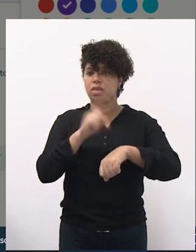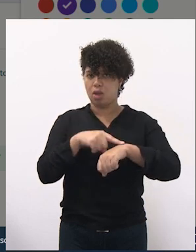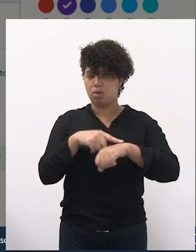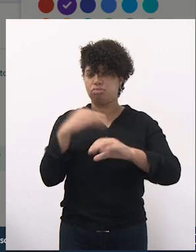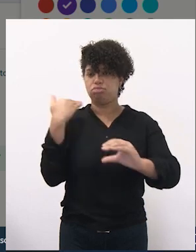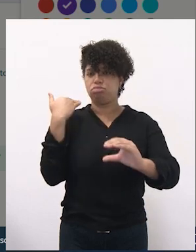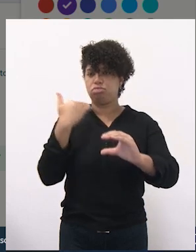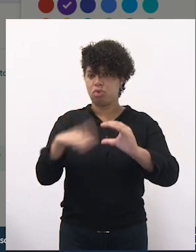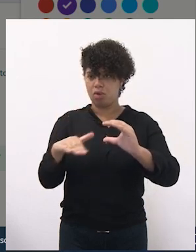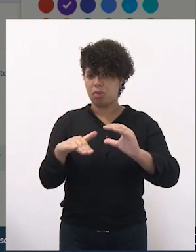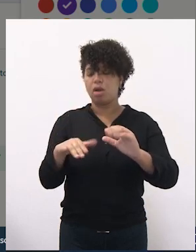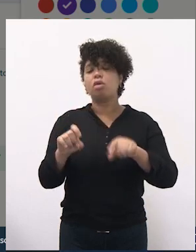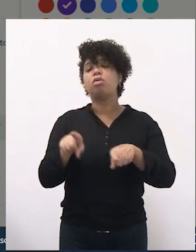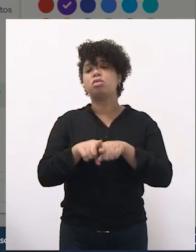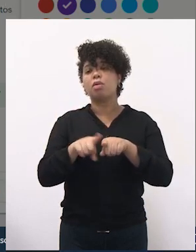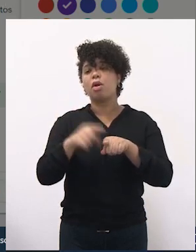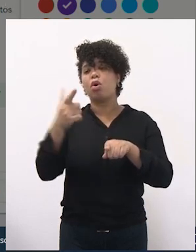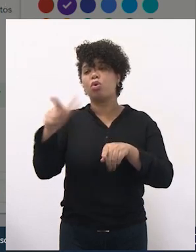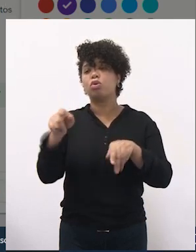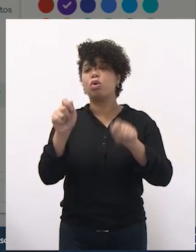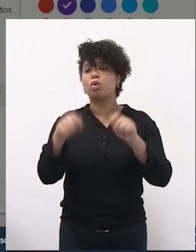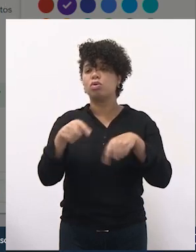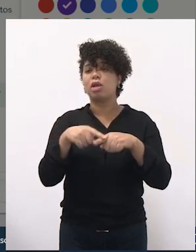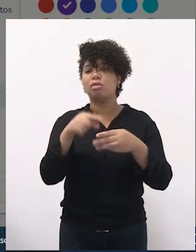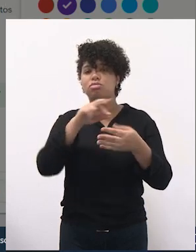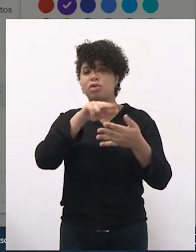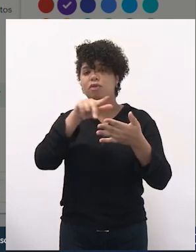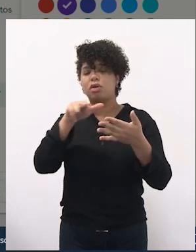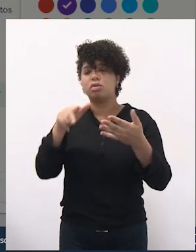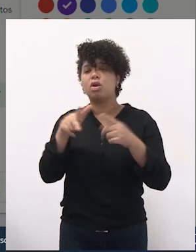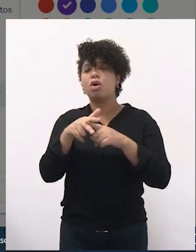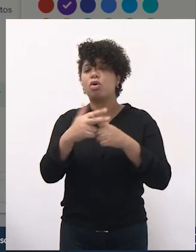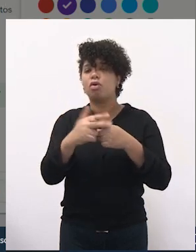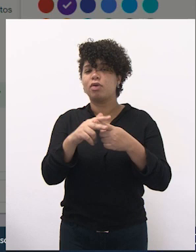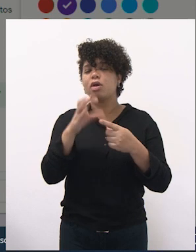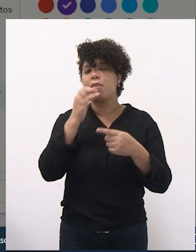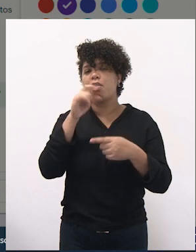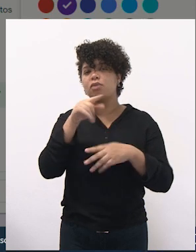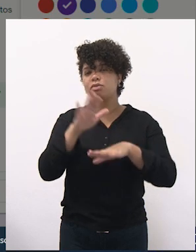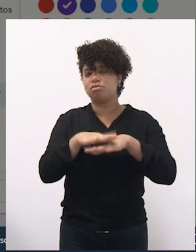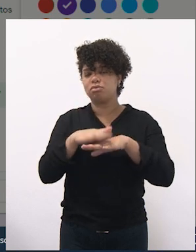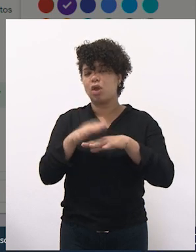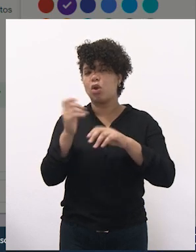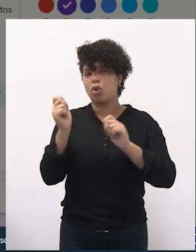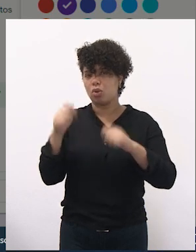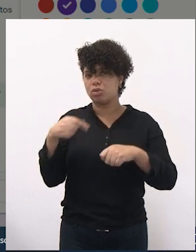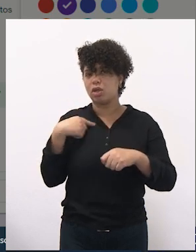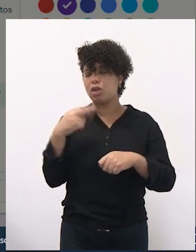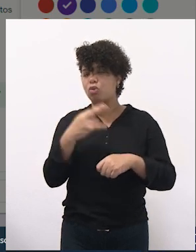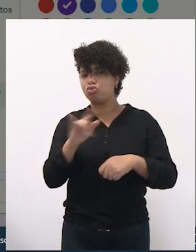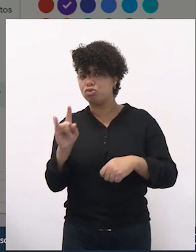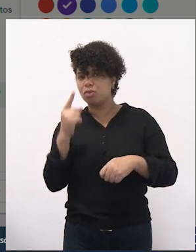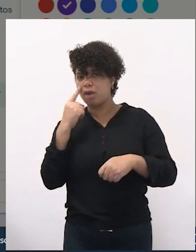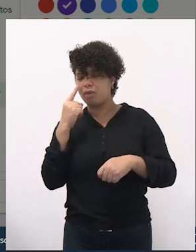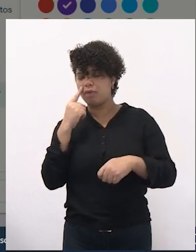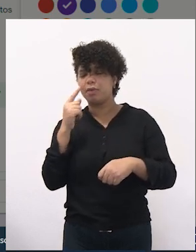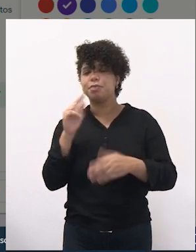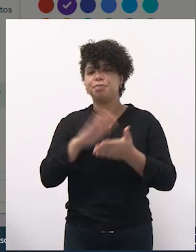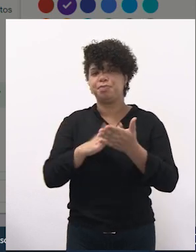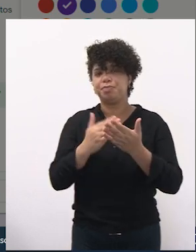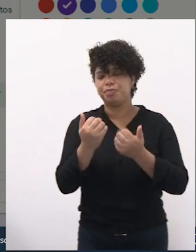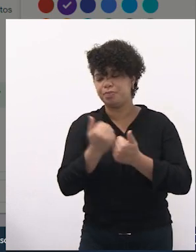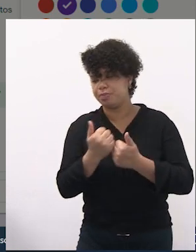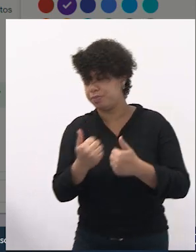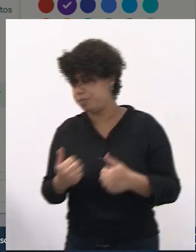envio. E aqui também tem algumas configurações que é bem bacana, né, nessa última etapa, que é as pessoas